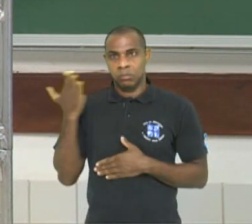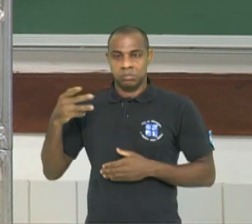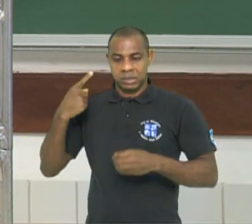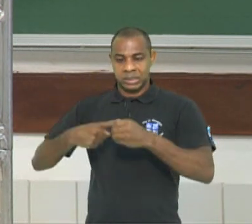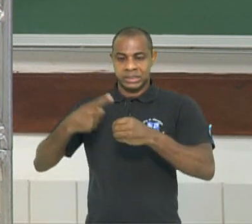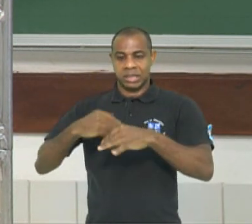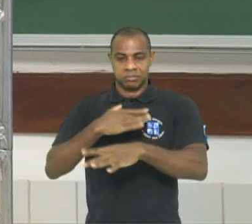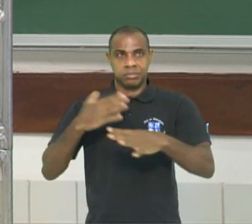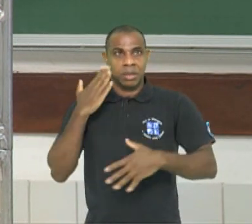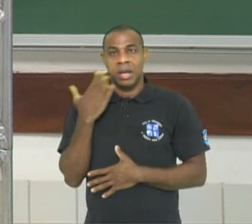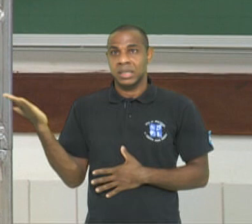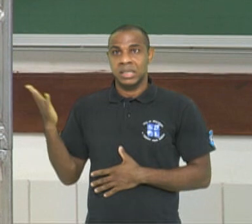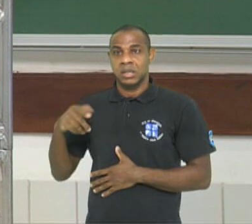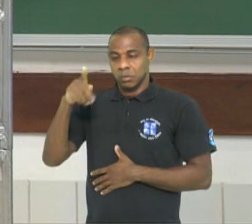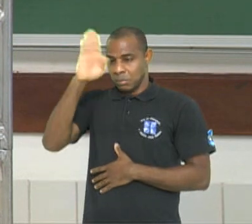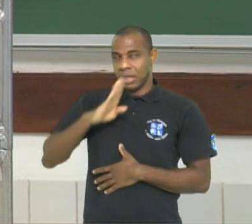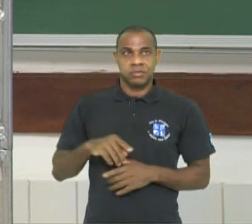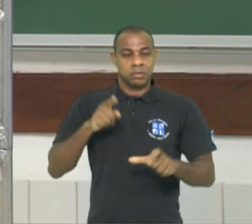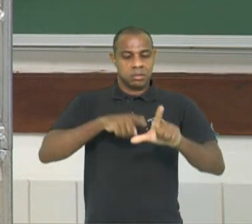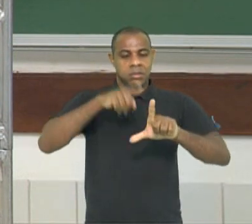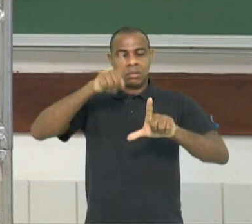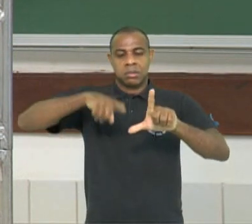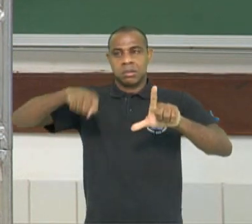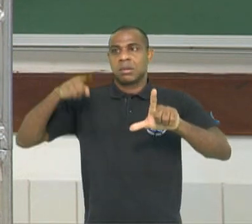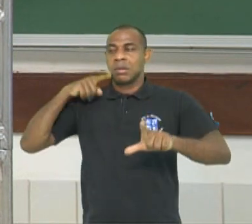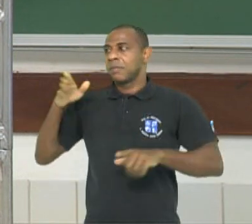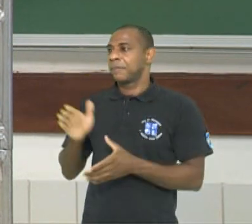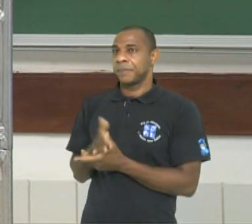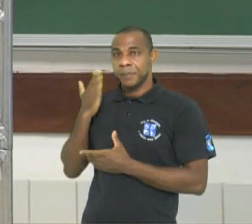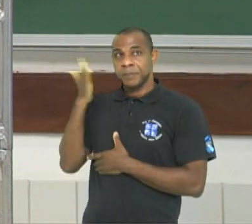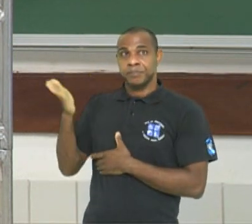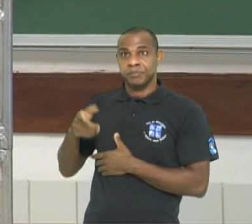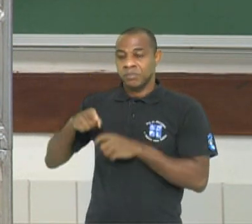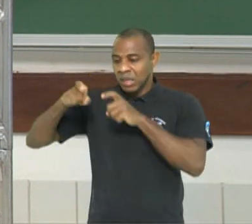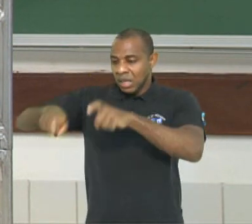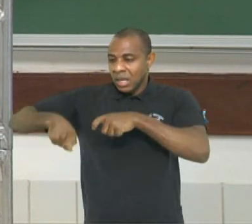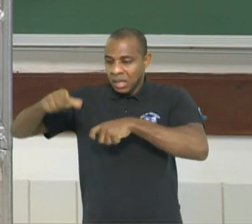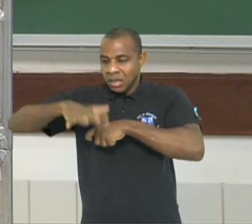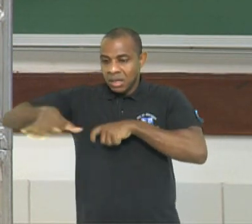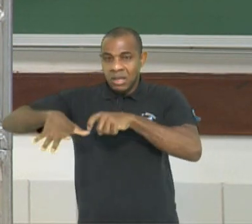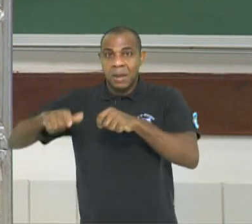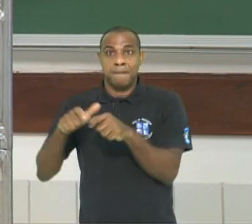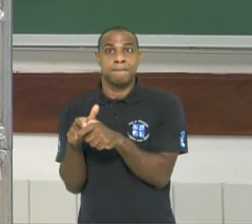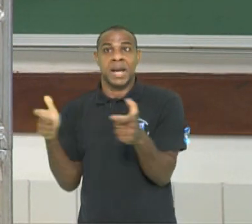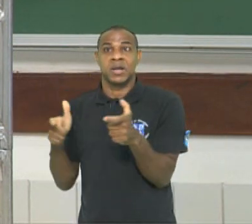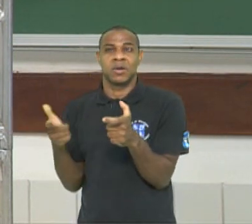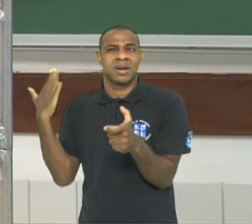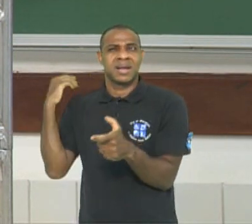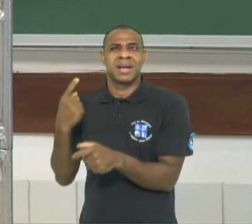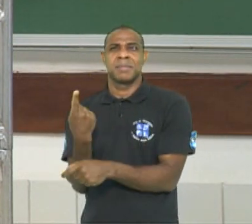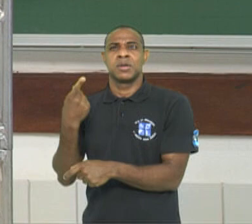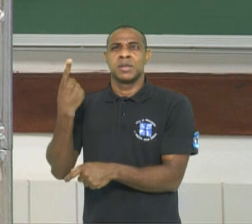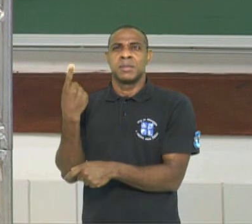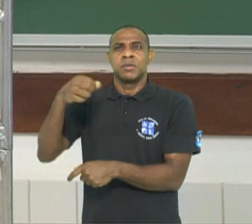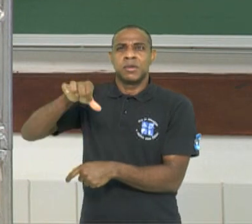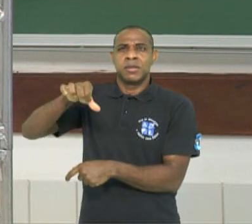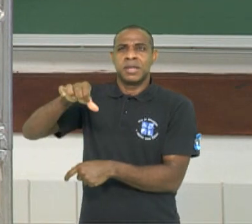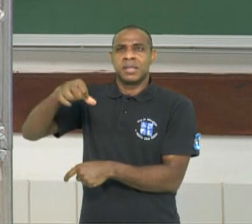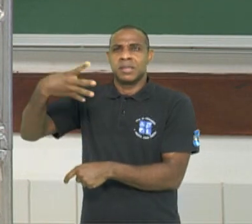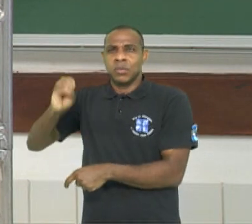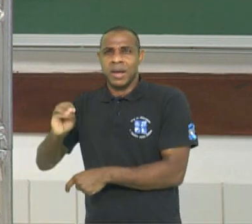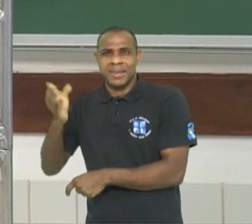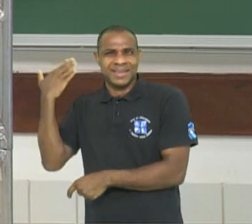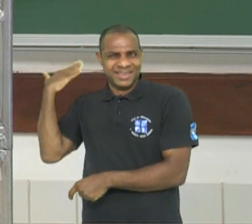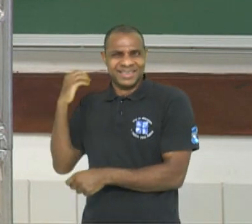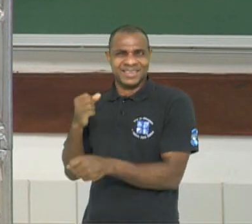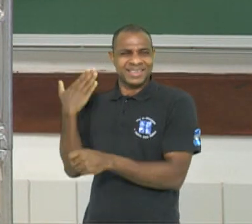que nesse gráfico a população rural era maior na década de 40 do que a população urbana.